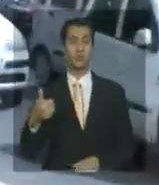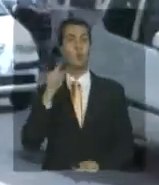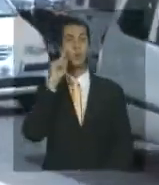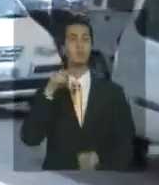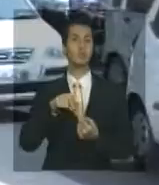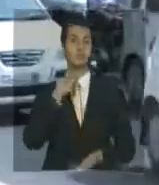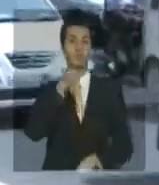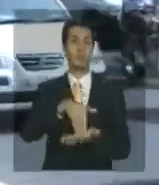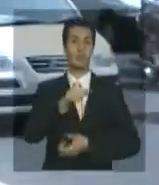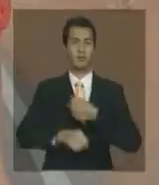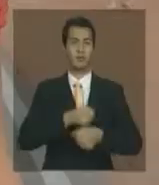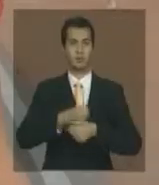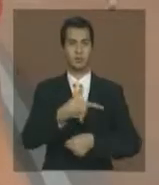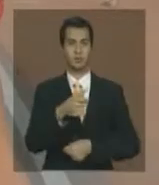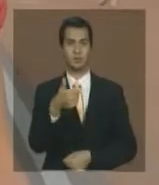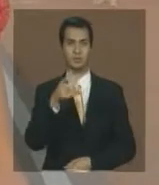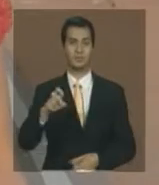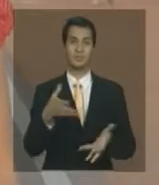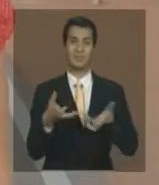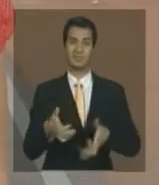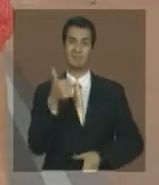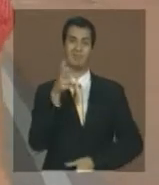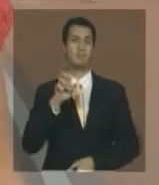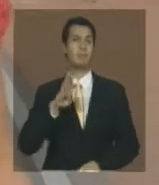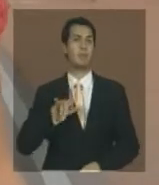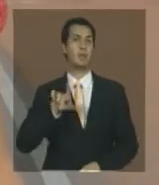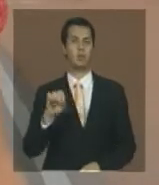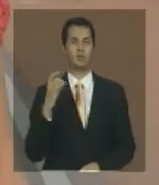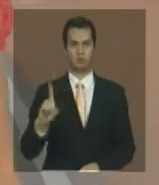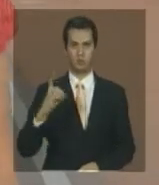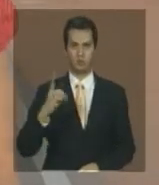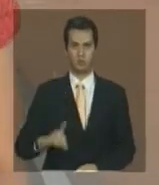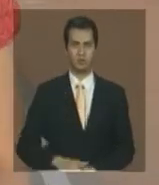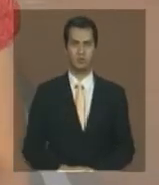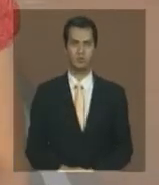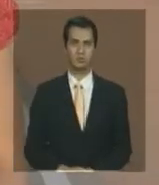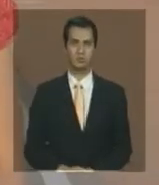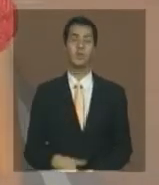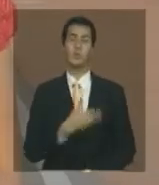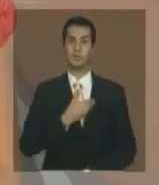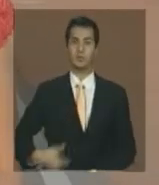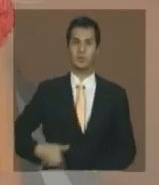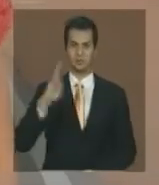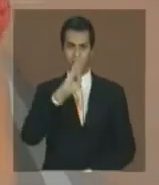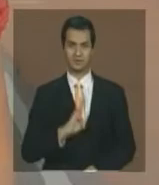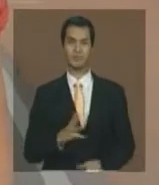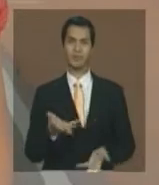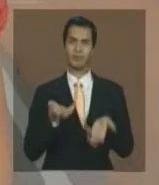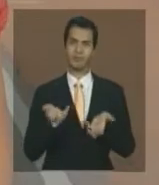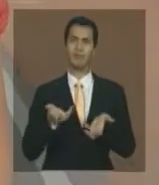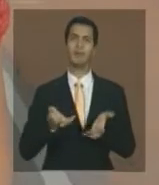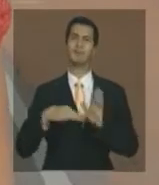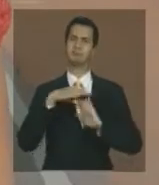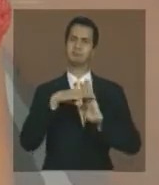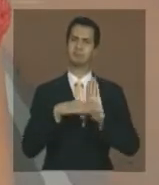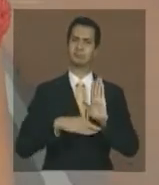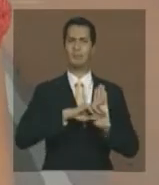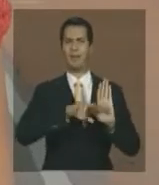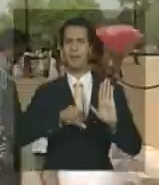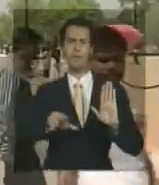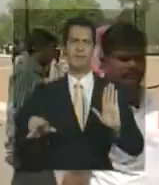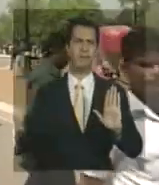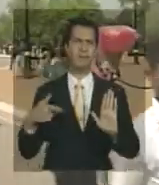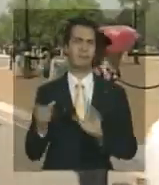15 bilhões de dólares. Além de aumentar o comércio, o governo brasileiro quer diversificar a pauta, hoje concentrada em poucos